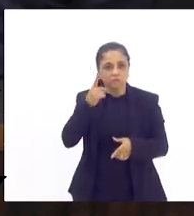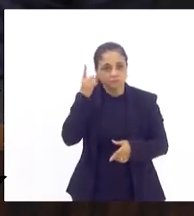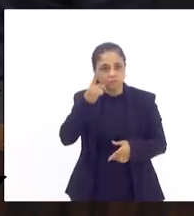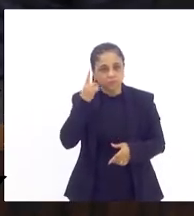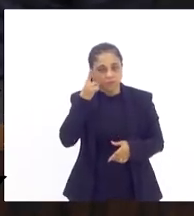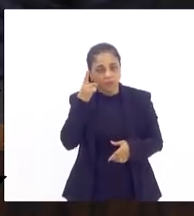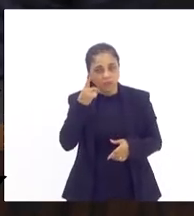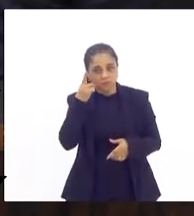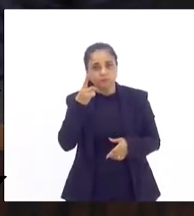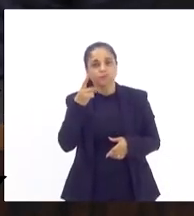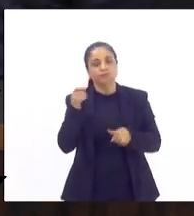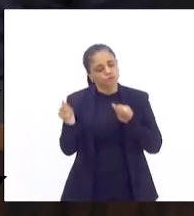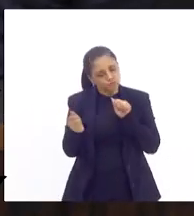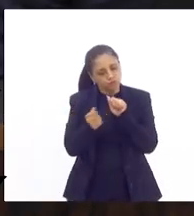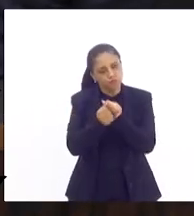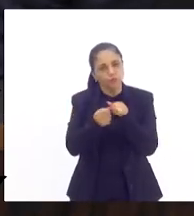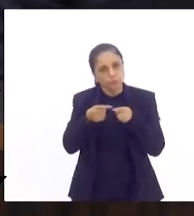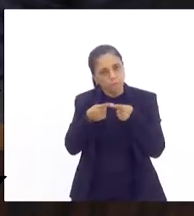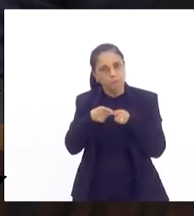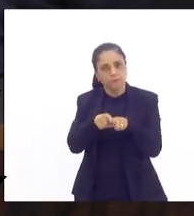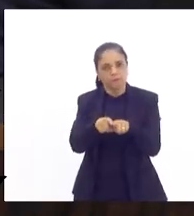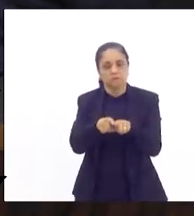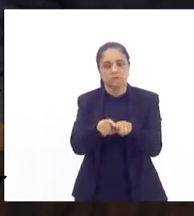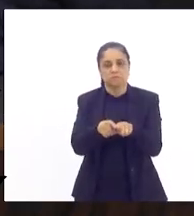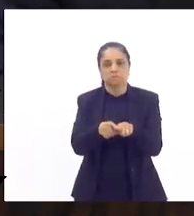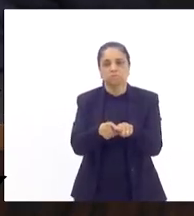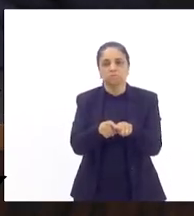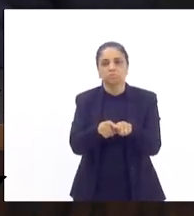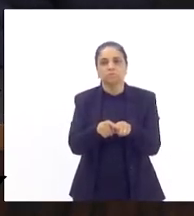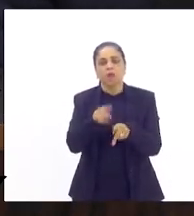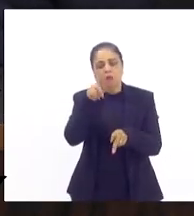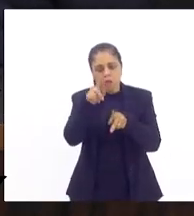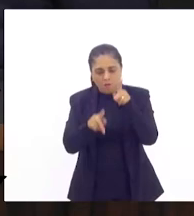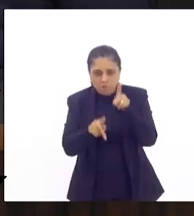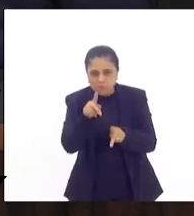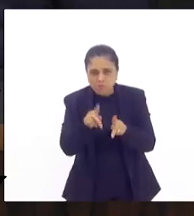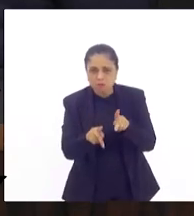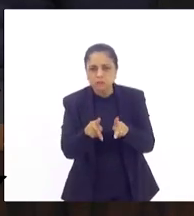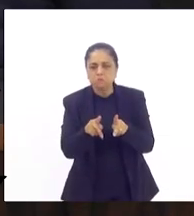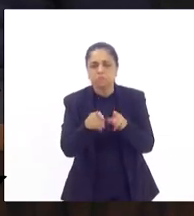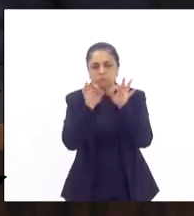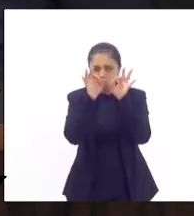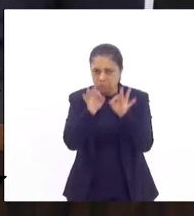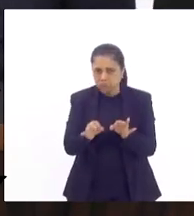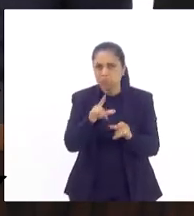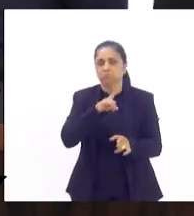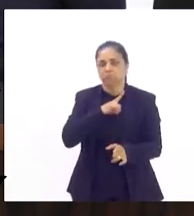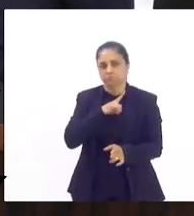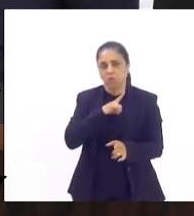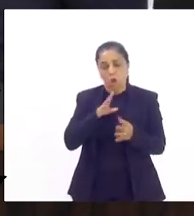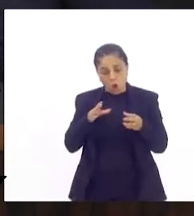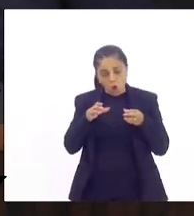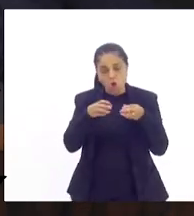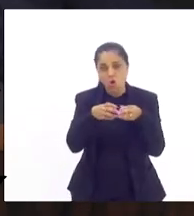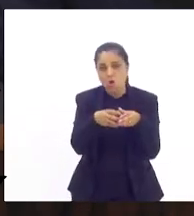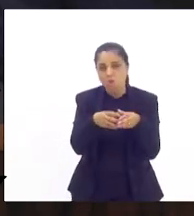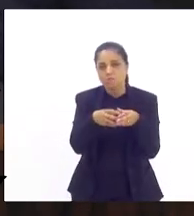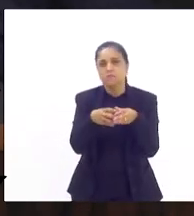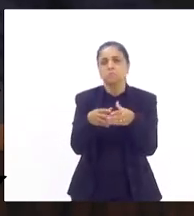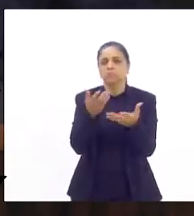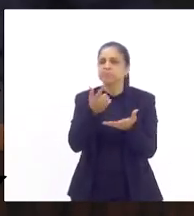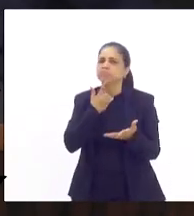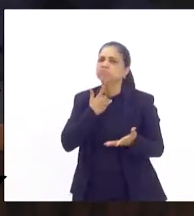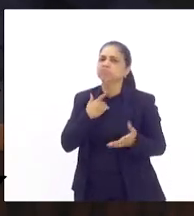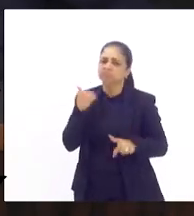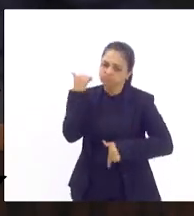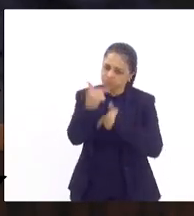comissão conosco, que, de uma coisa, a população pode ter certeza, essa comissão está disposta a trabalhar